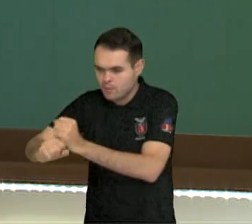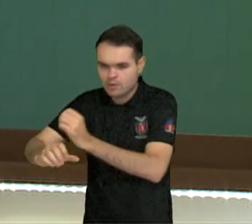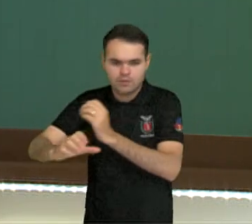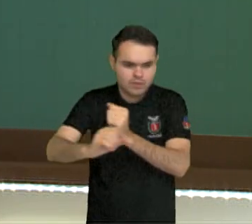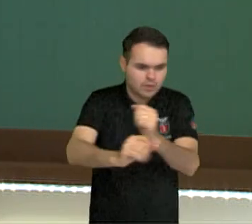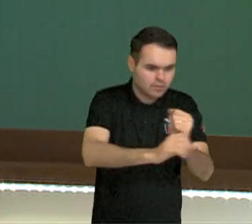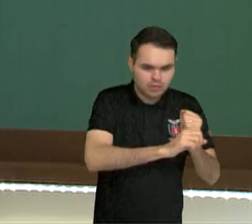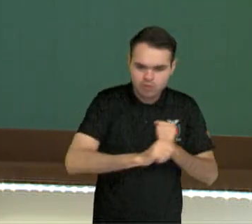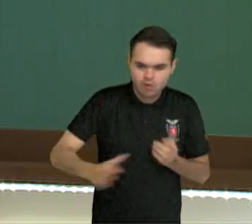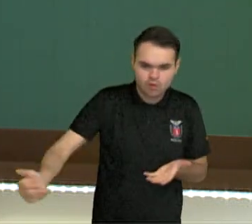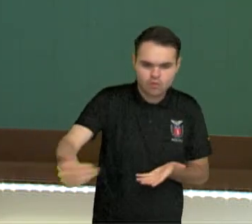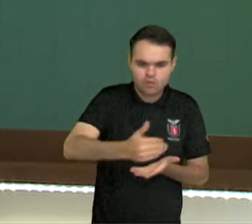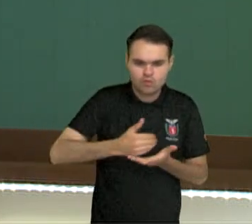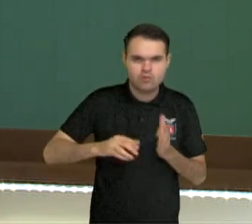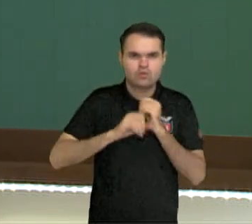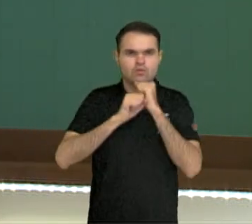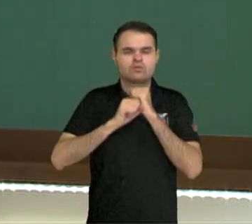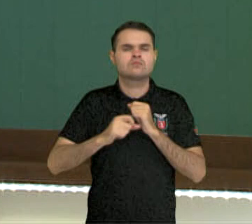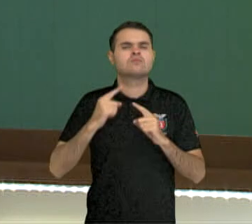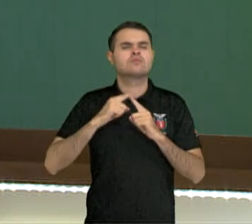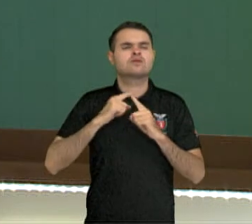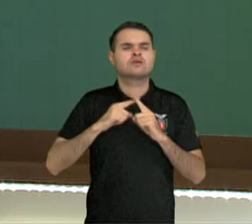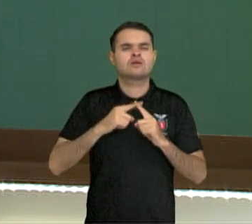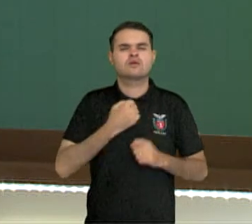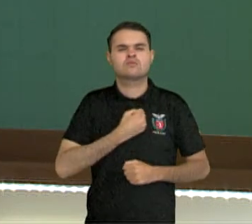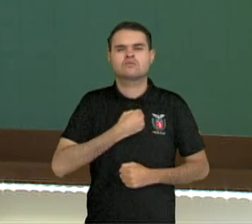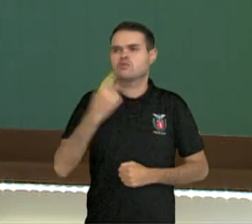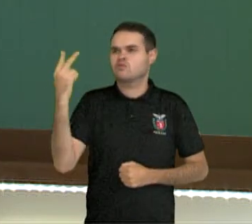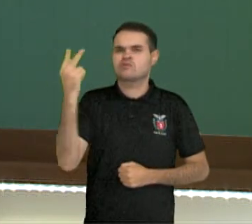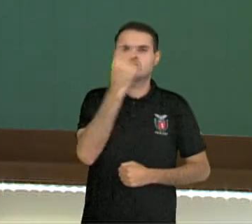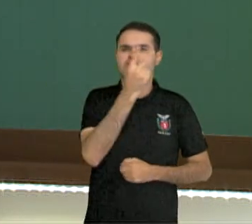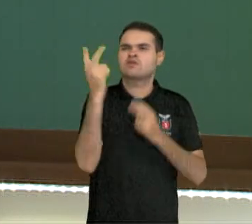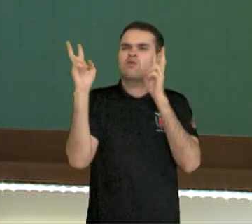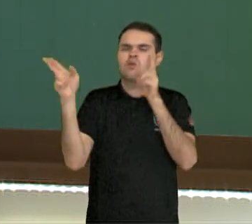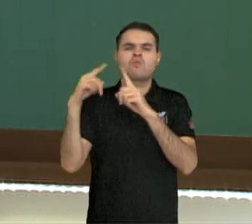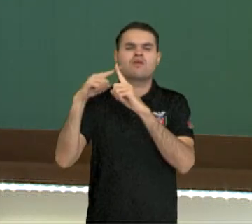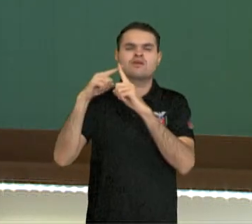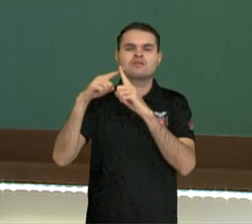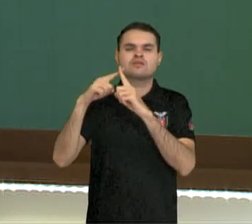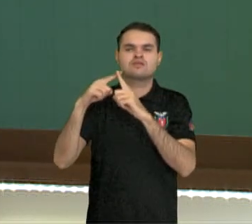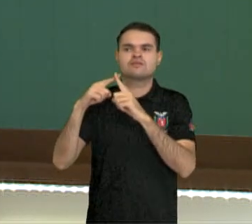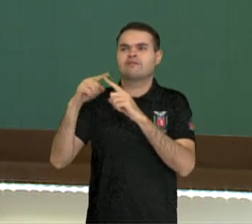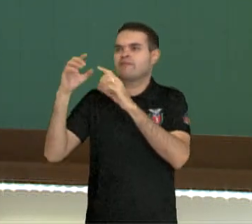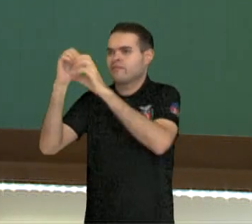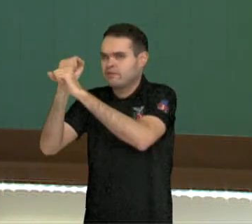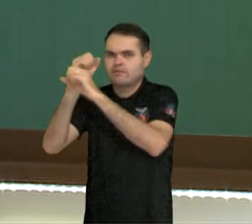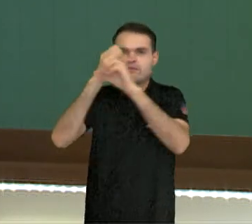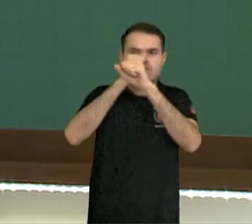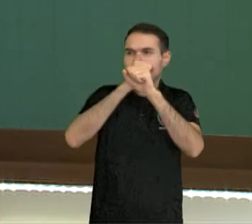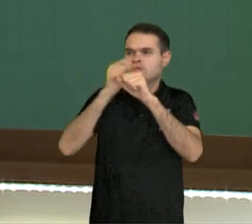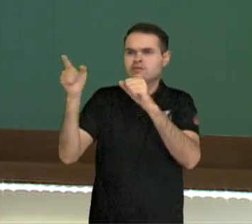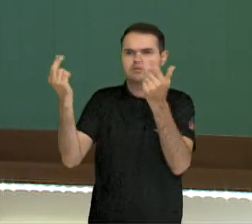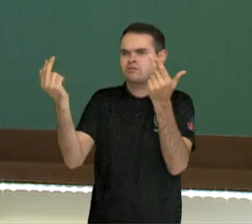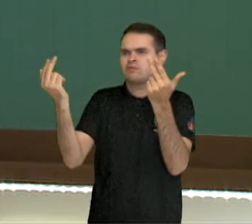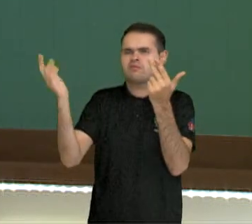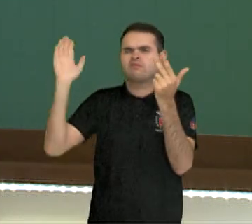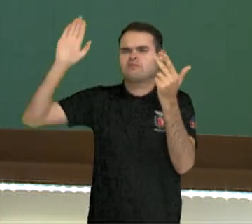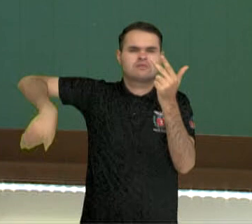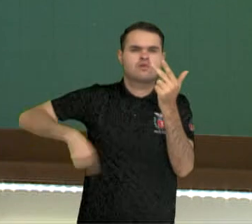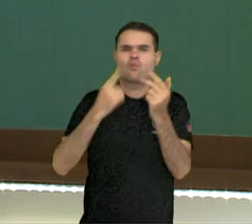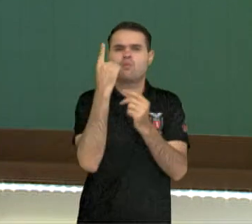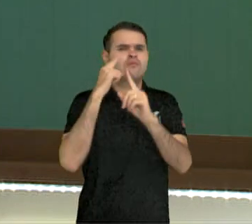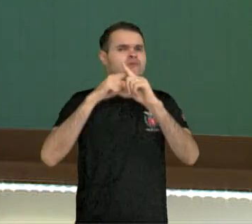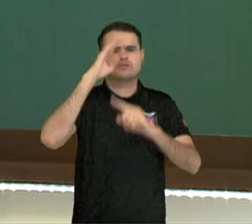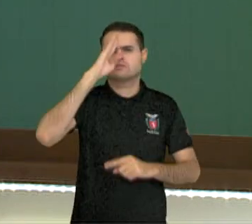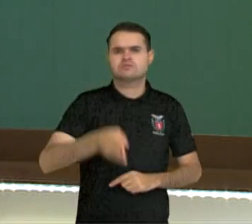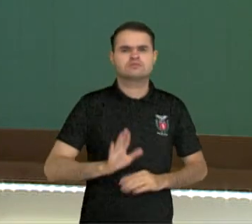tá bom? Por que tem 2 números 2 aqui? Eu não preciso calcular essa área 2 vezes, porque elas são iguais. É a mesma figura,